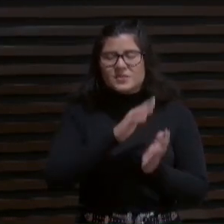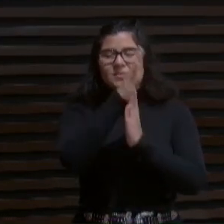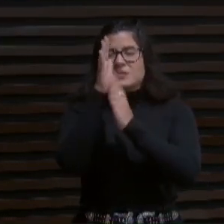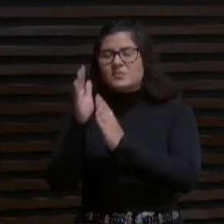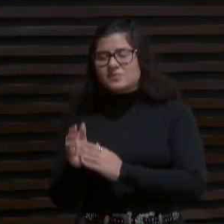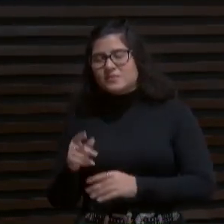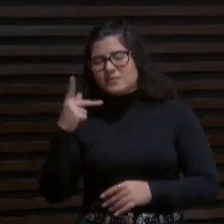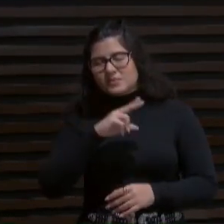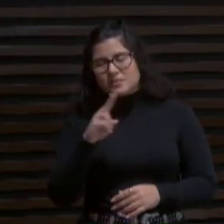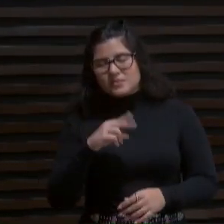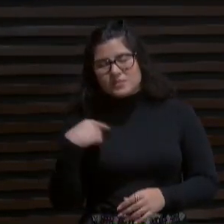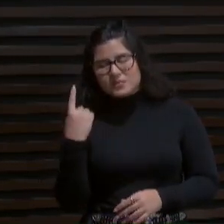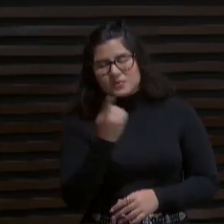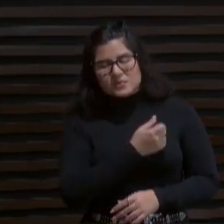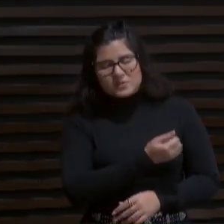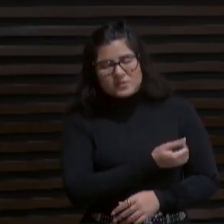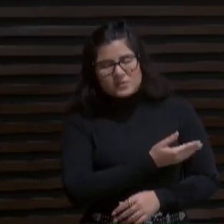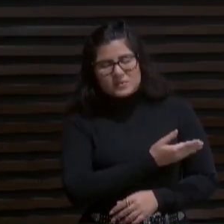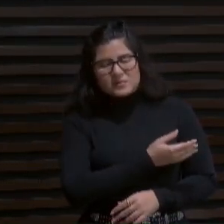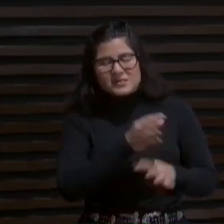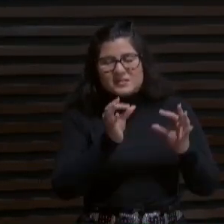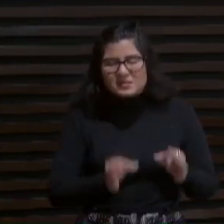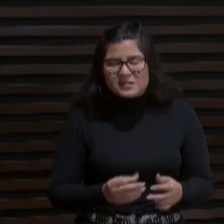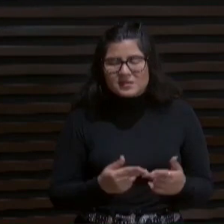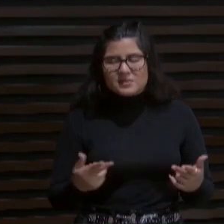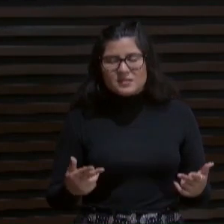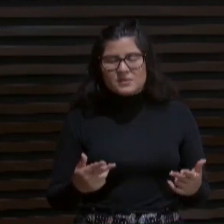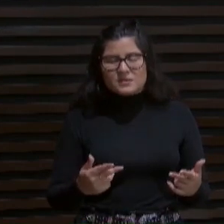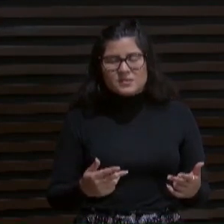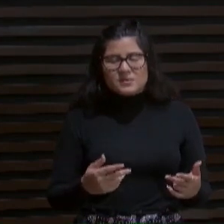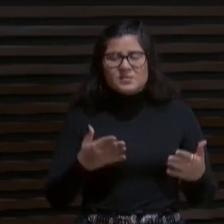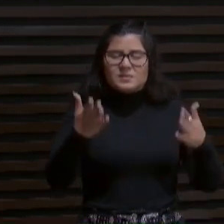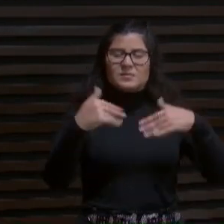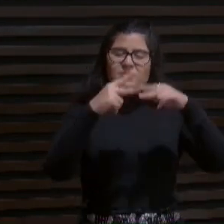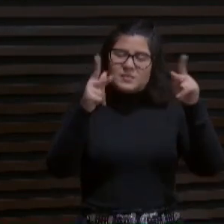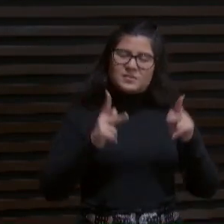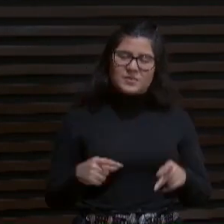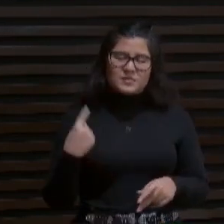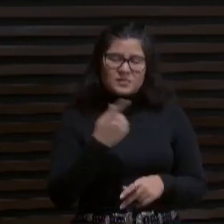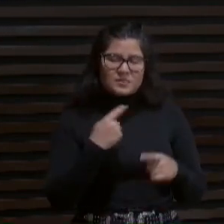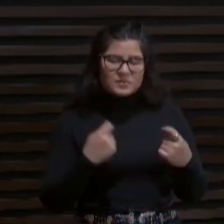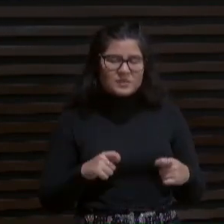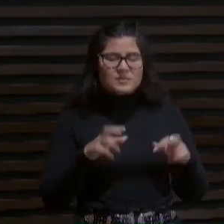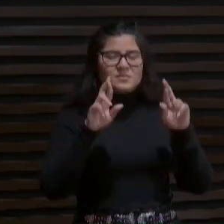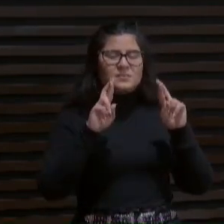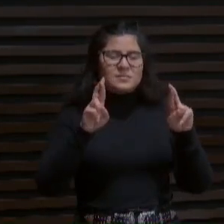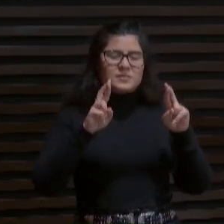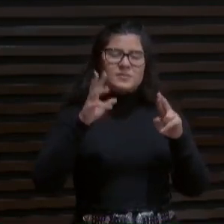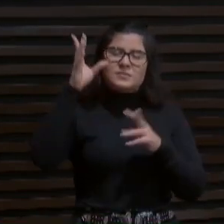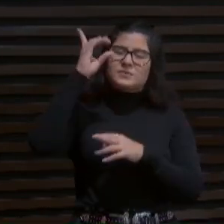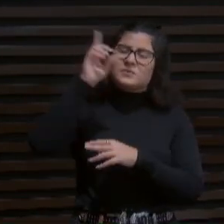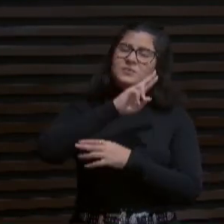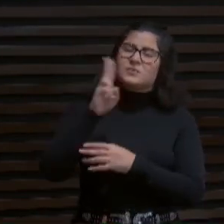todo o nosso coração, que a certeza destas coisas possa nos trazer a paz que precisamos e a esperança em ti.